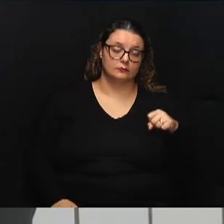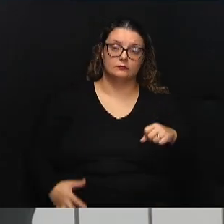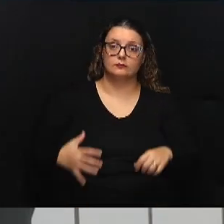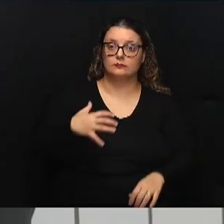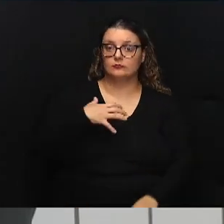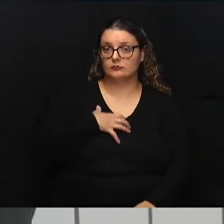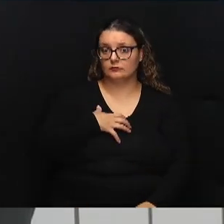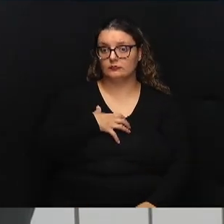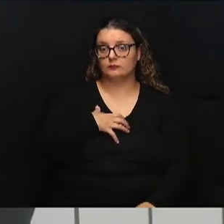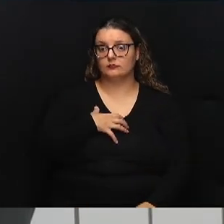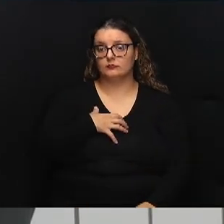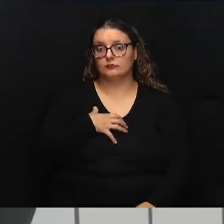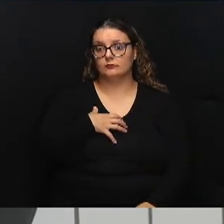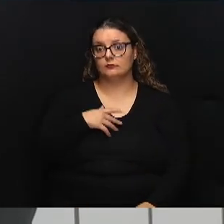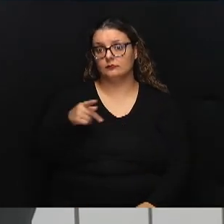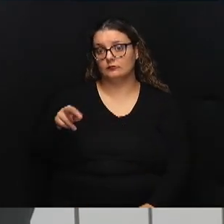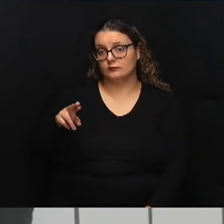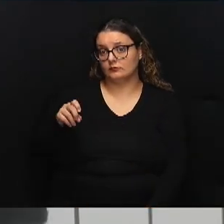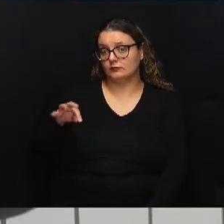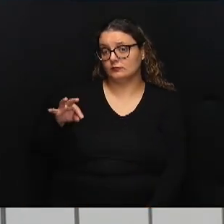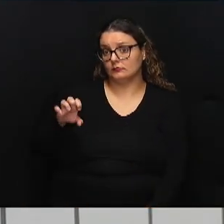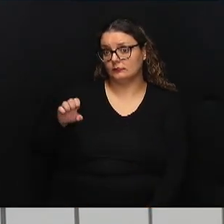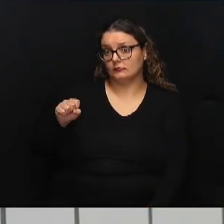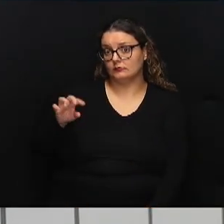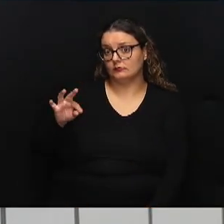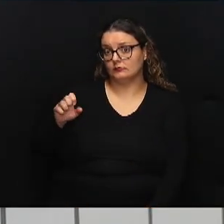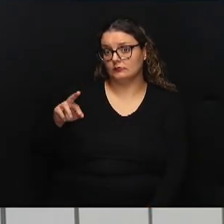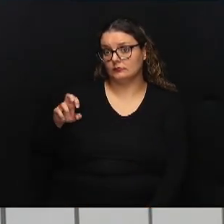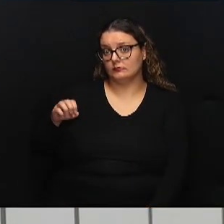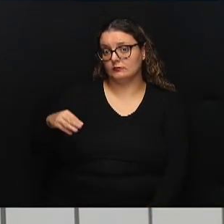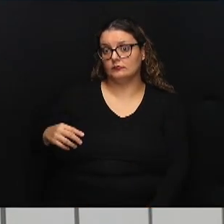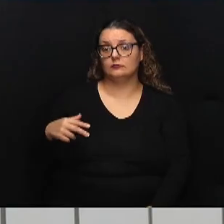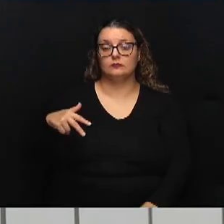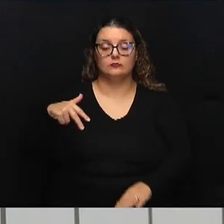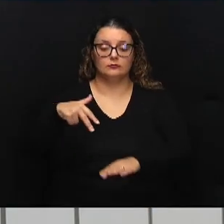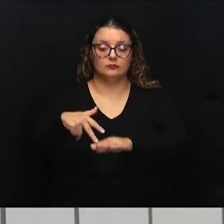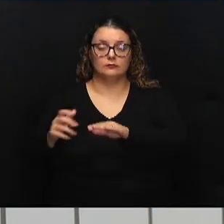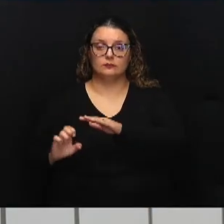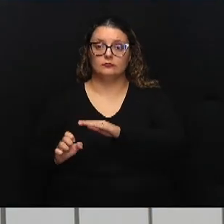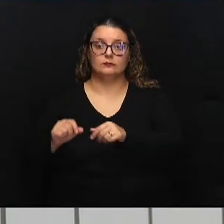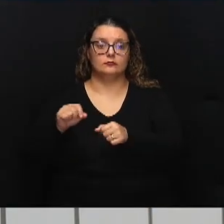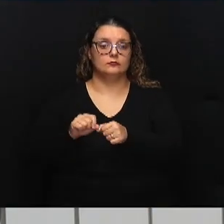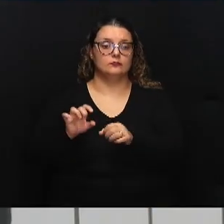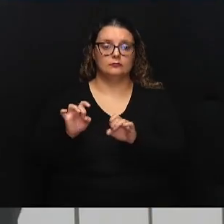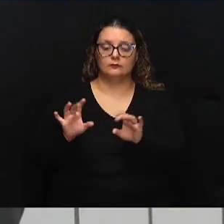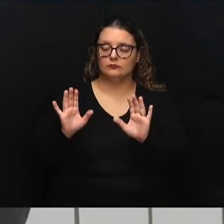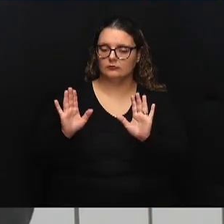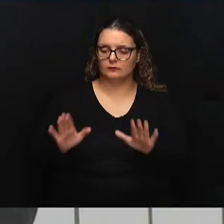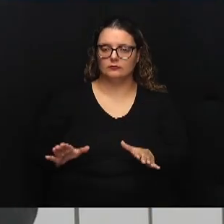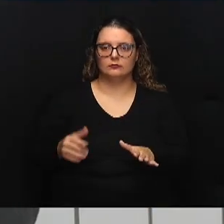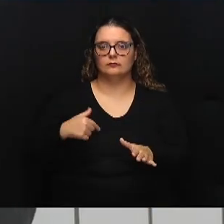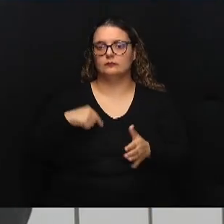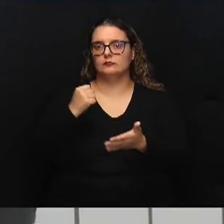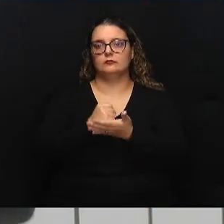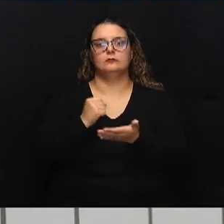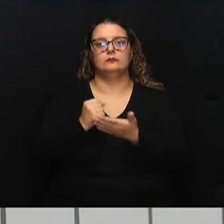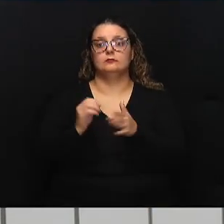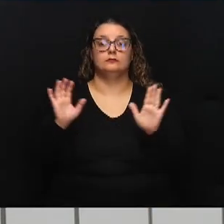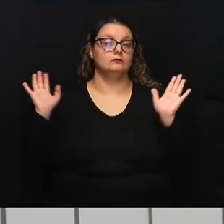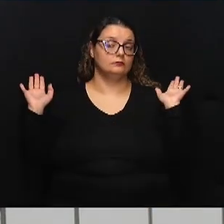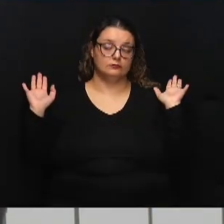funcionários protestarem, que é o fato de eu estou aqui dentro da empresa, eu só faço aquilo que eu fui contratado,